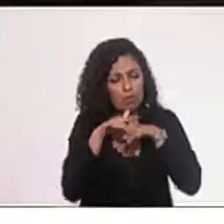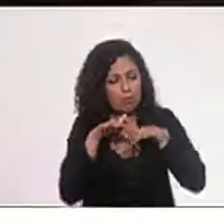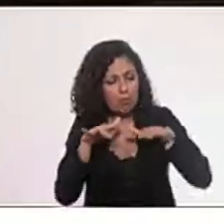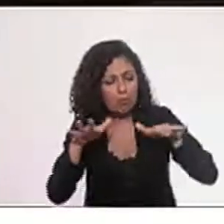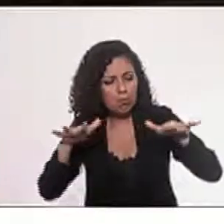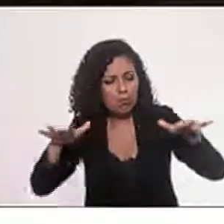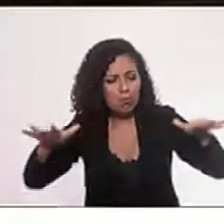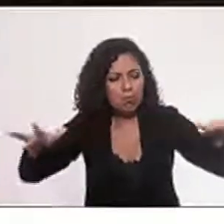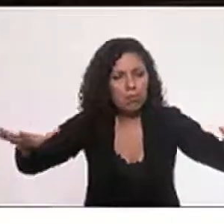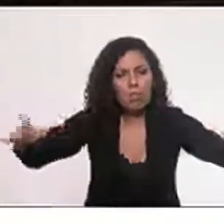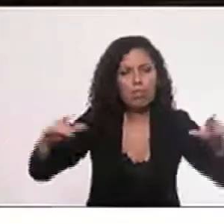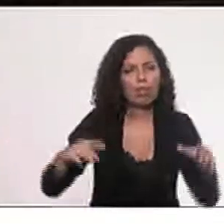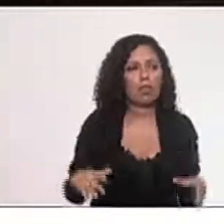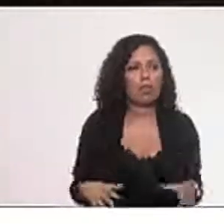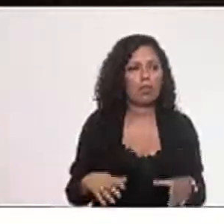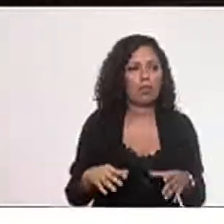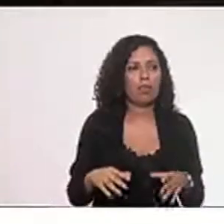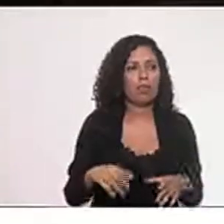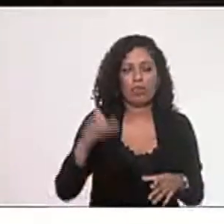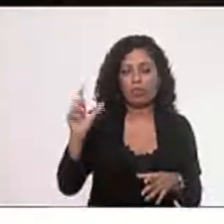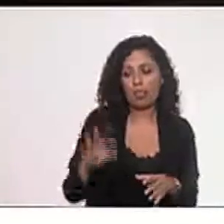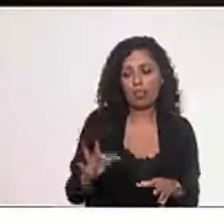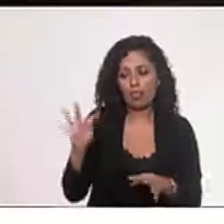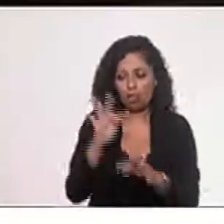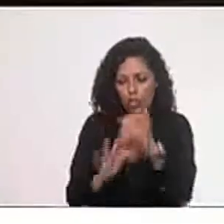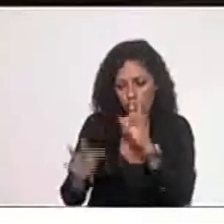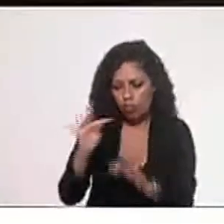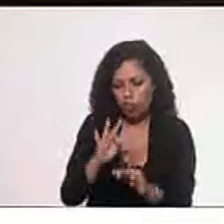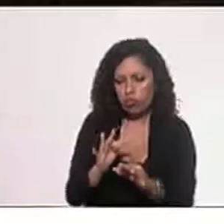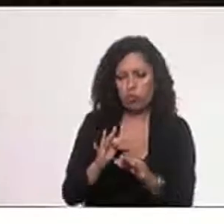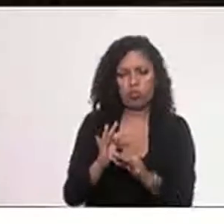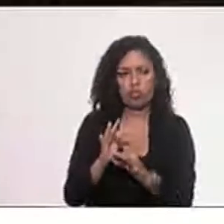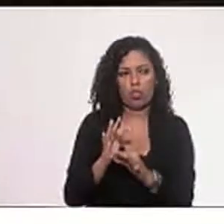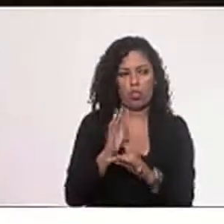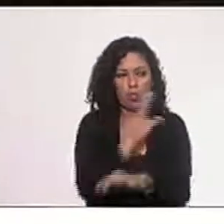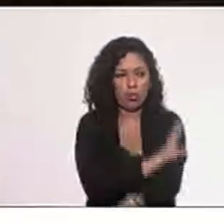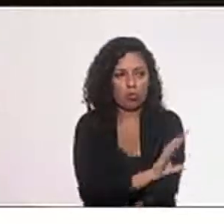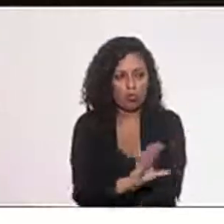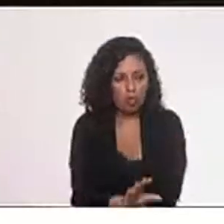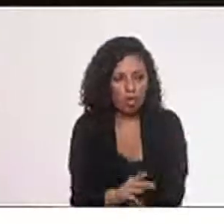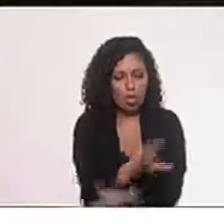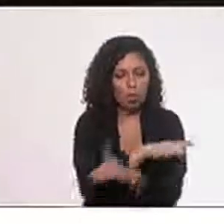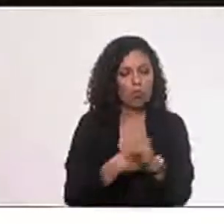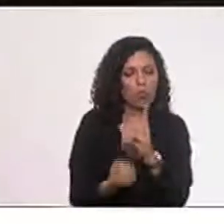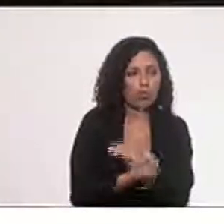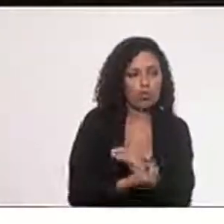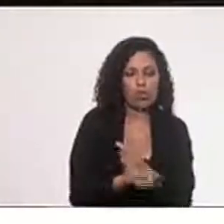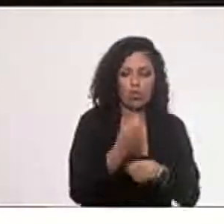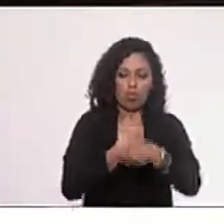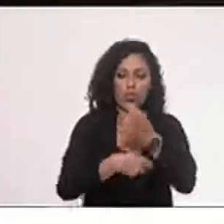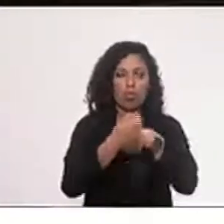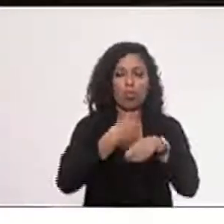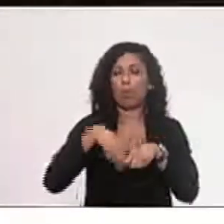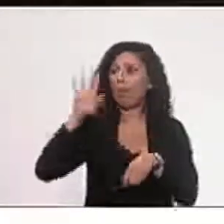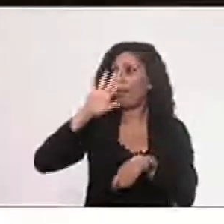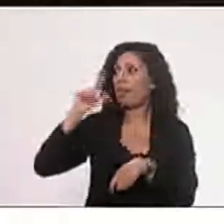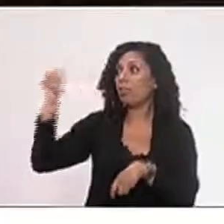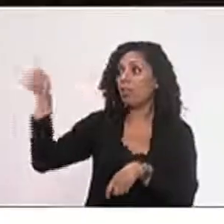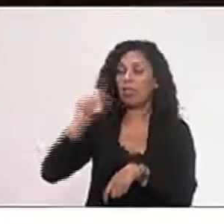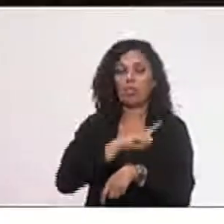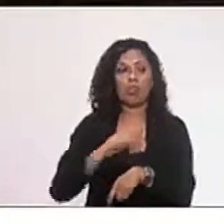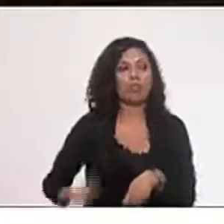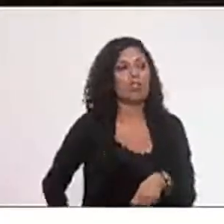desenvolvimento é de desenvolvimento científico tecnológico cultural social e econômico e o governador